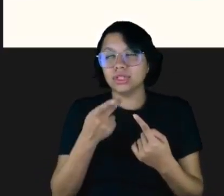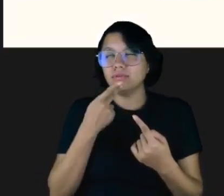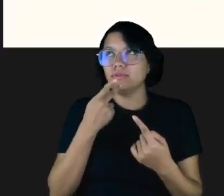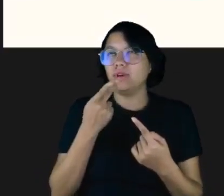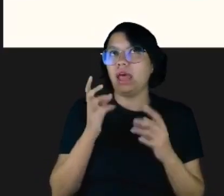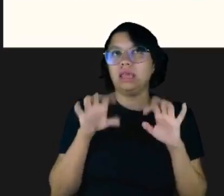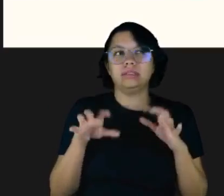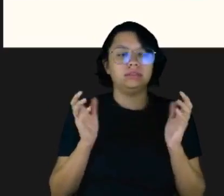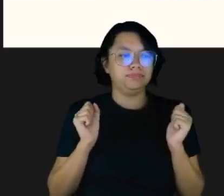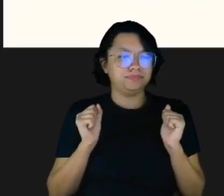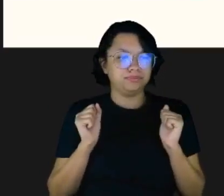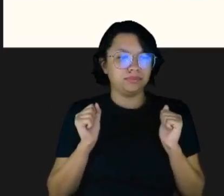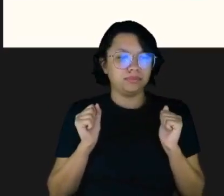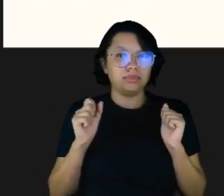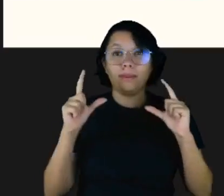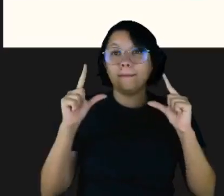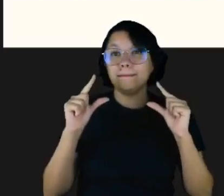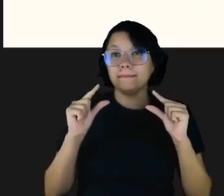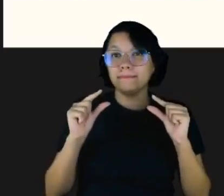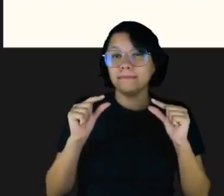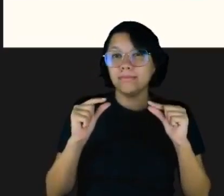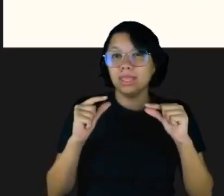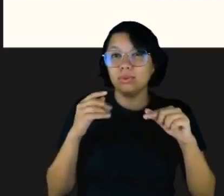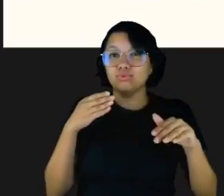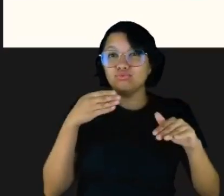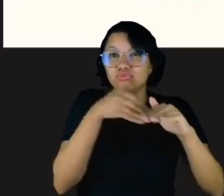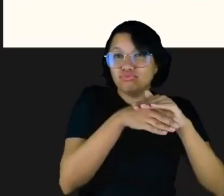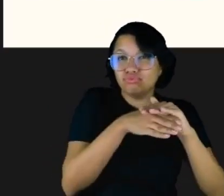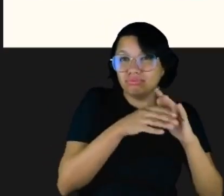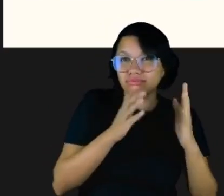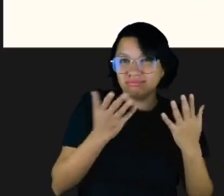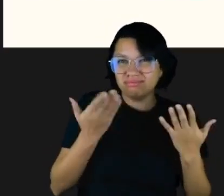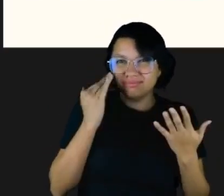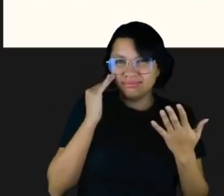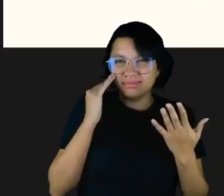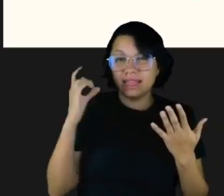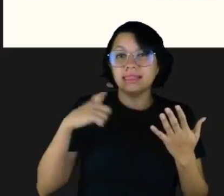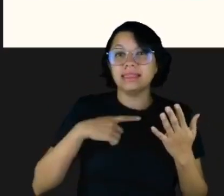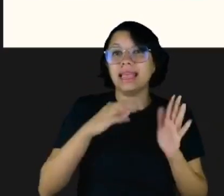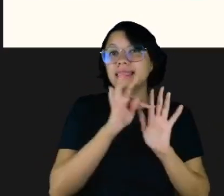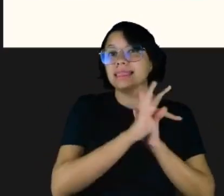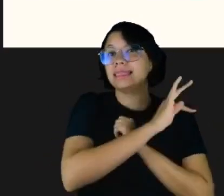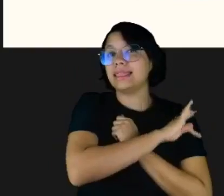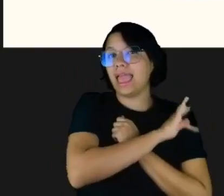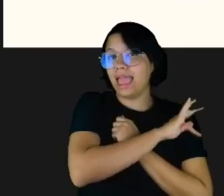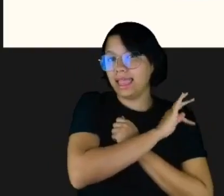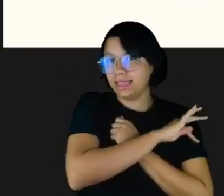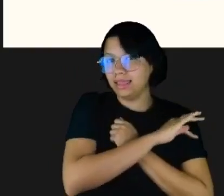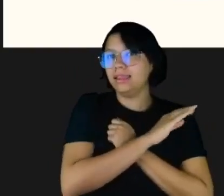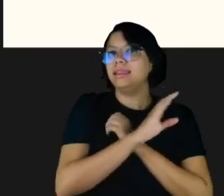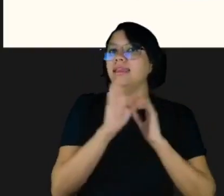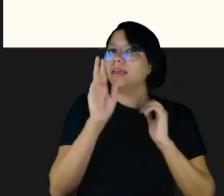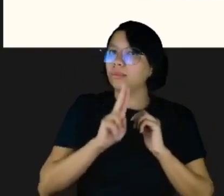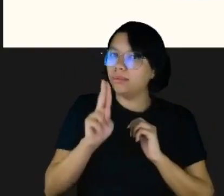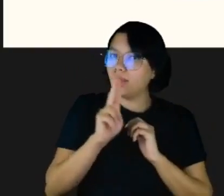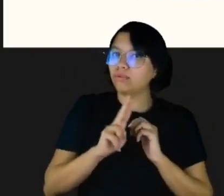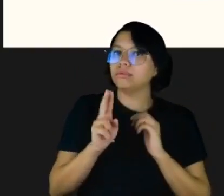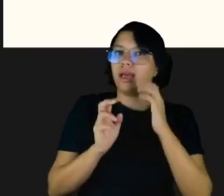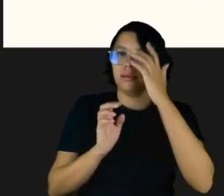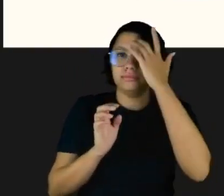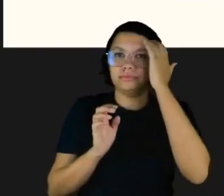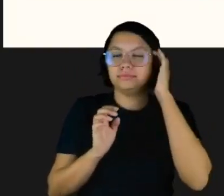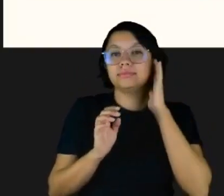expressão assim, menos invasiva para esse idoso. E aí existem técnicas para isso que a gente utiliza, né?